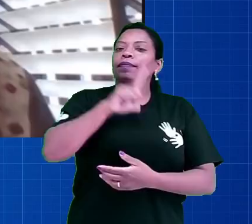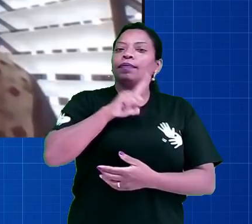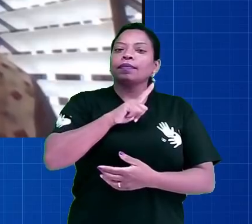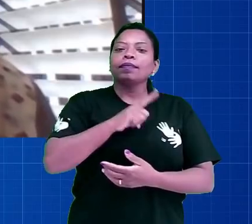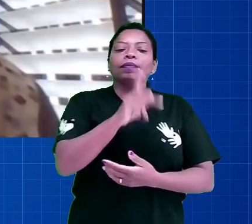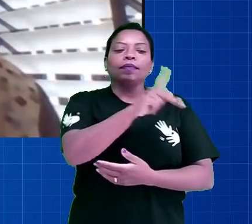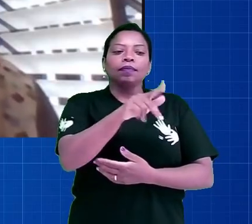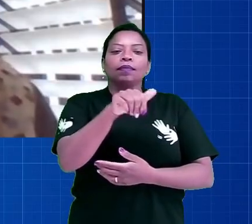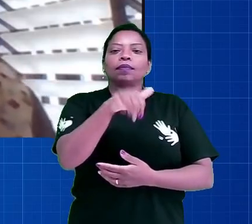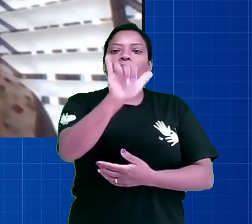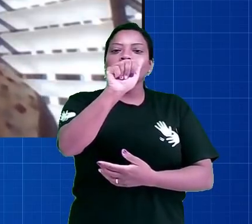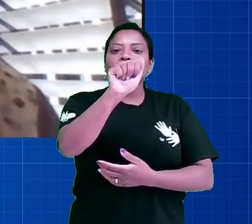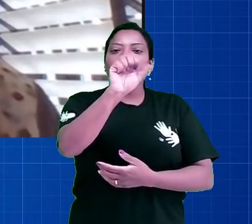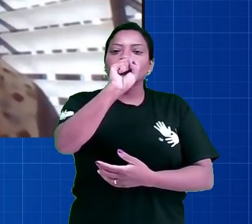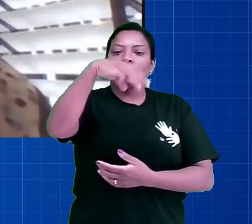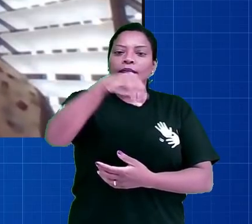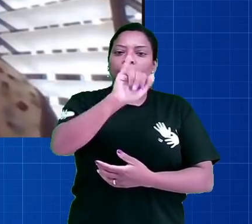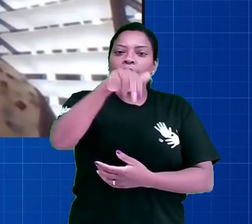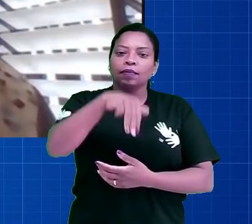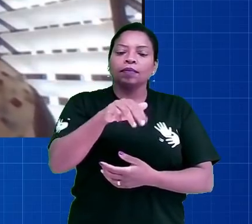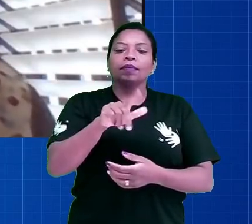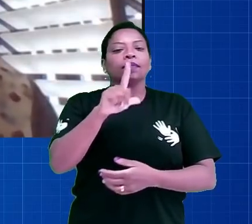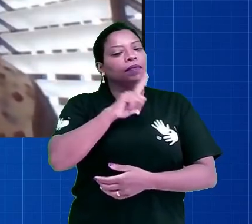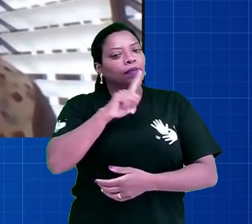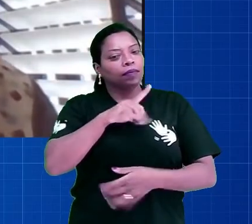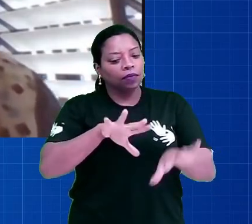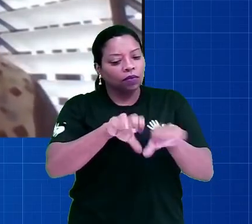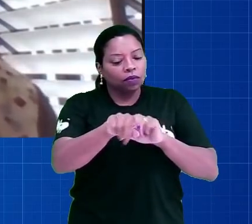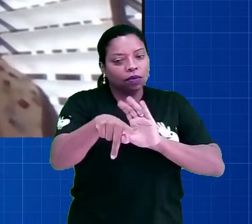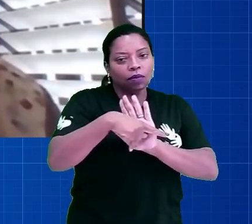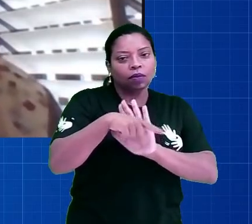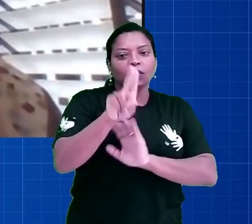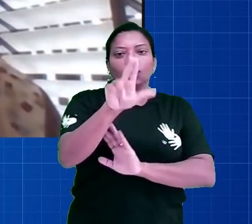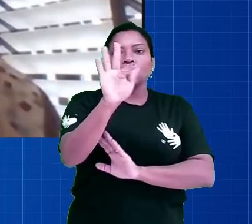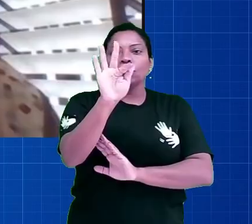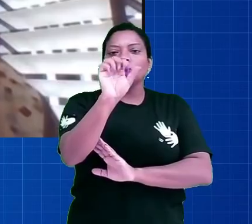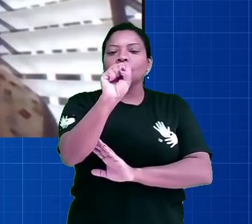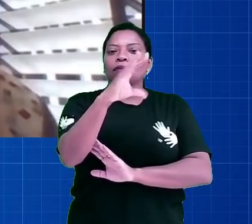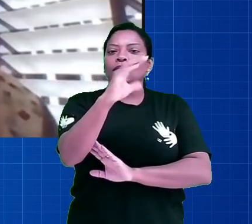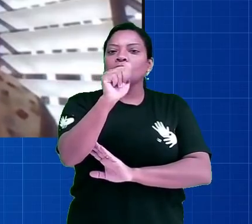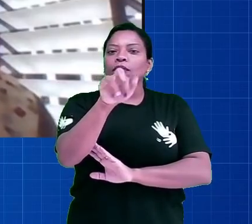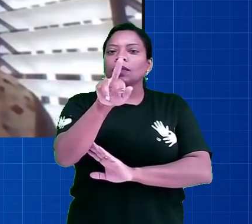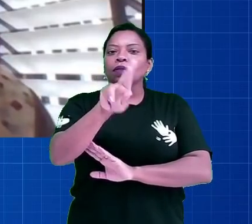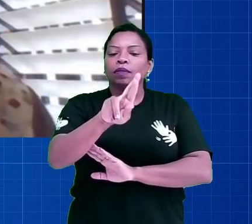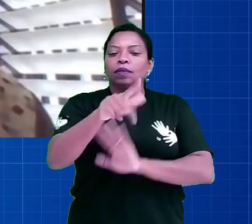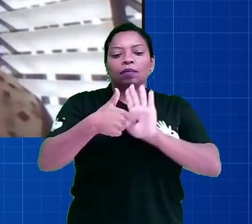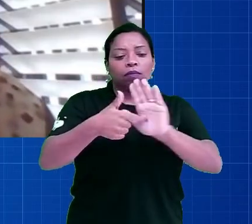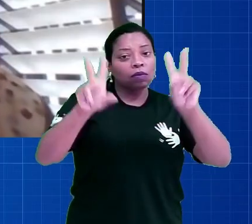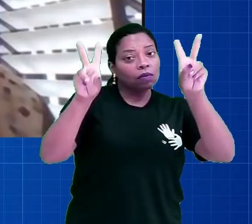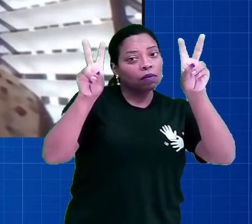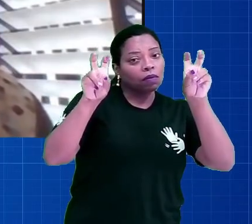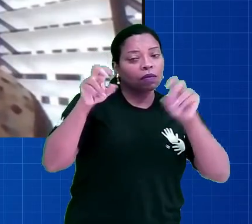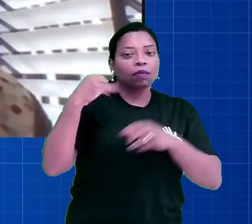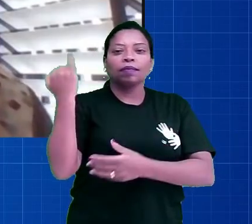nossa querida professora Yasmin, que também trabalha nessa perspectiva, que vem também de uma formação da UFSCar e